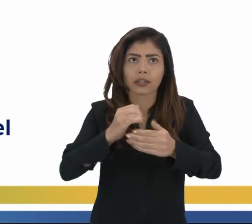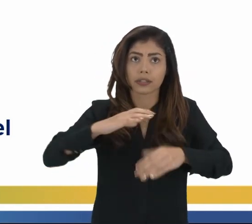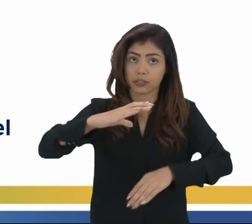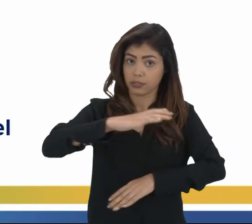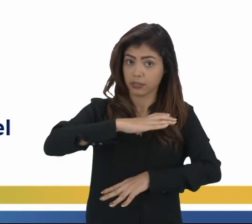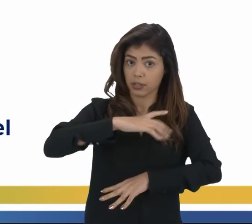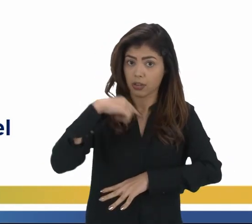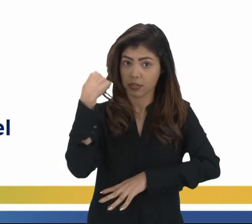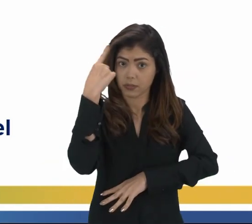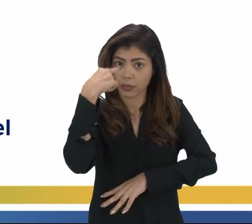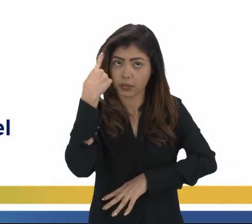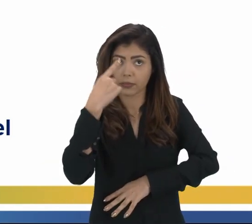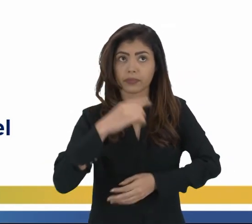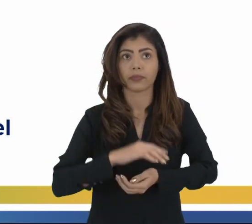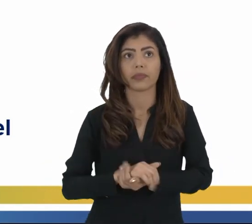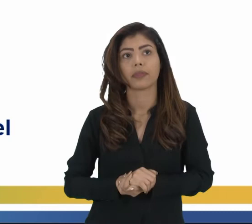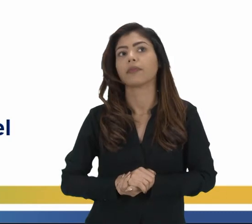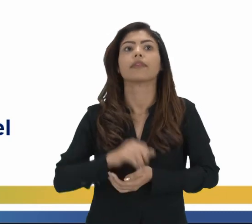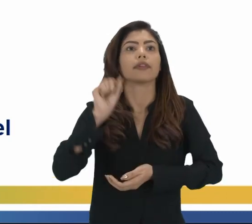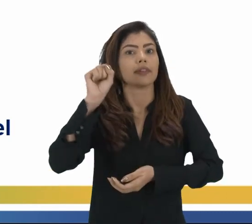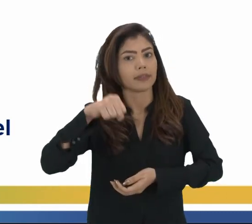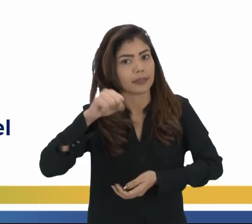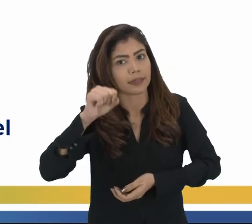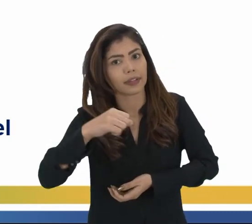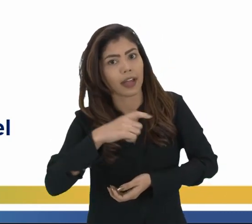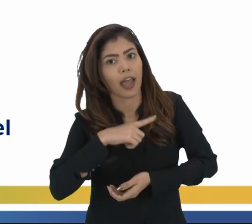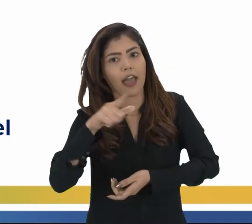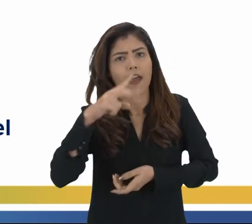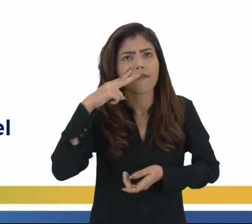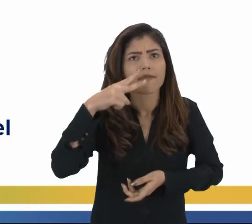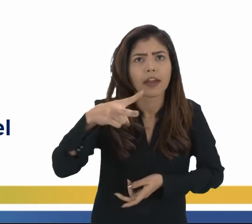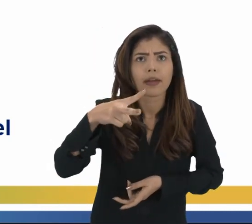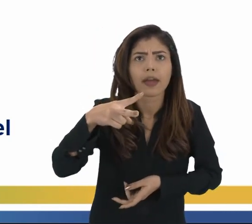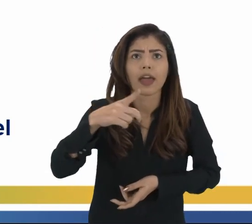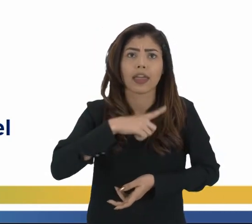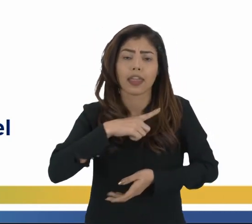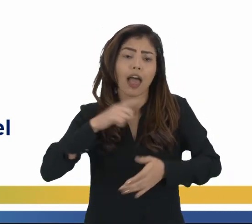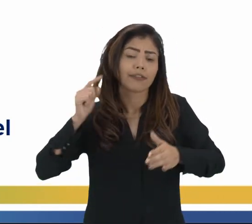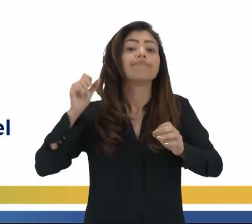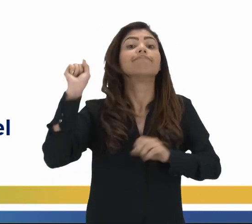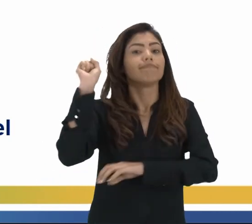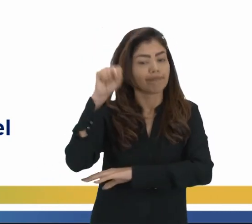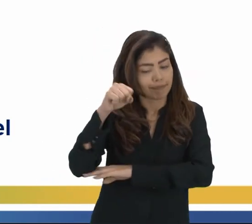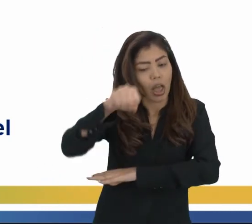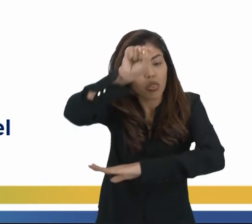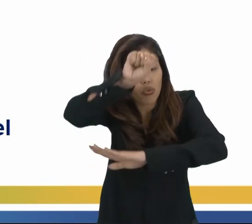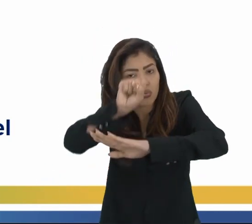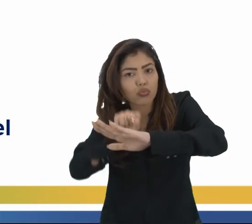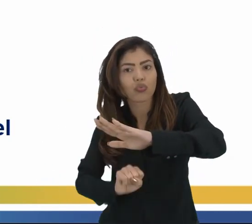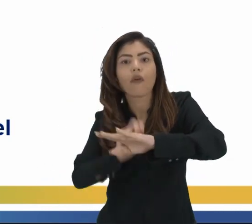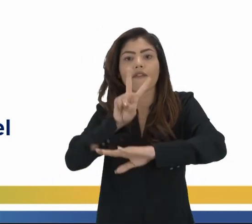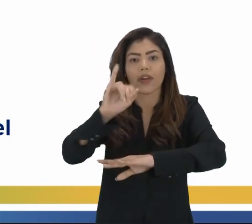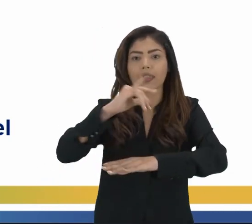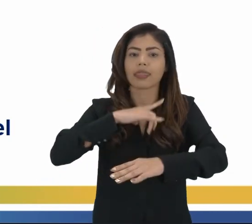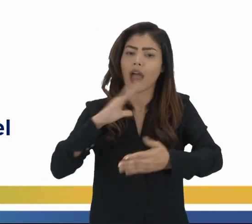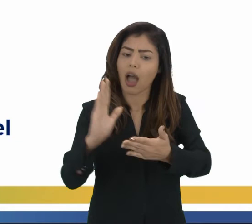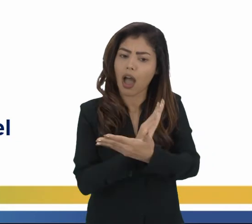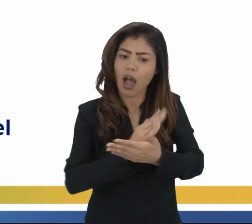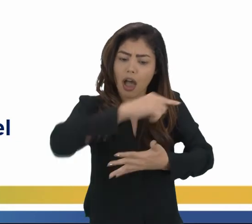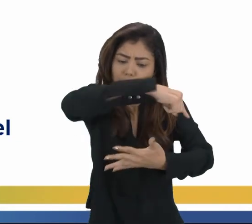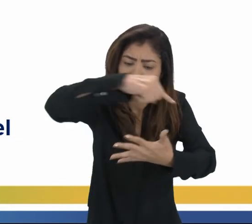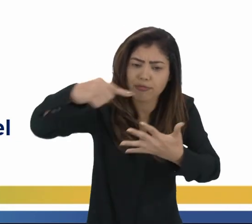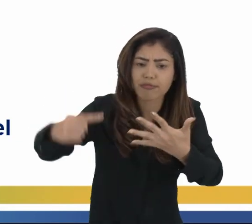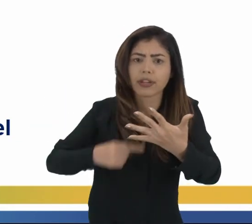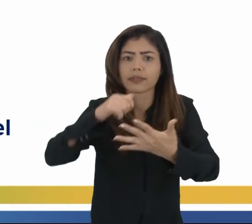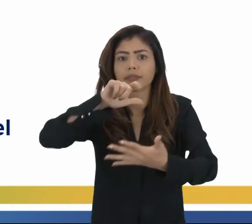algunas ciudades de Espanha. Sim, vimos lá que a região de Andalucia, no sul da Espanha, é onde vai ocorrer essa variação por